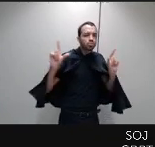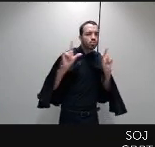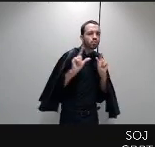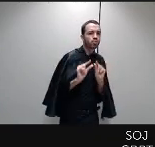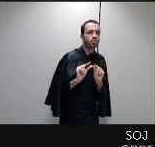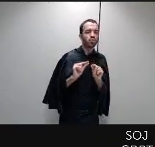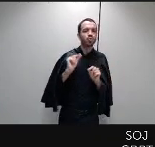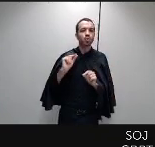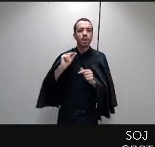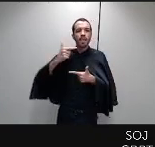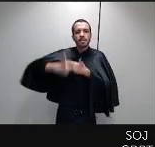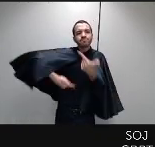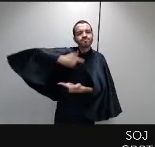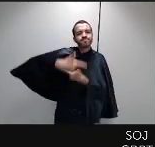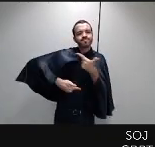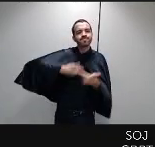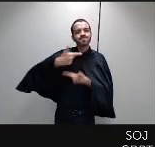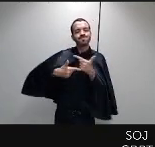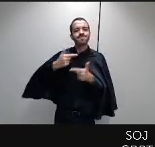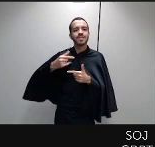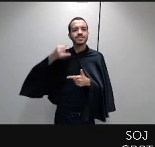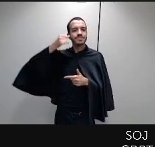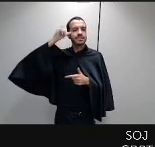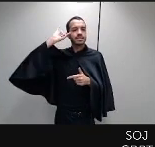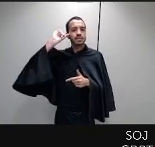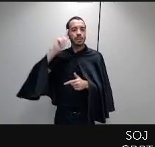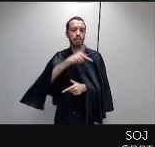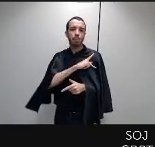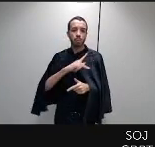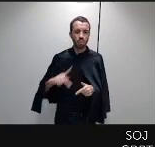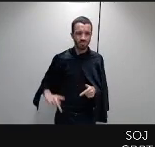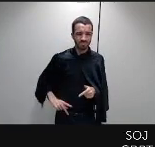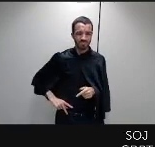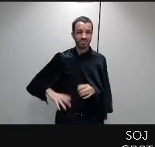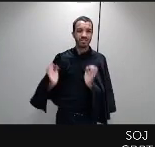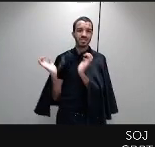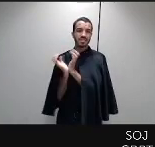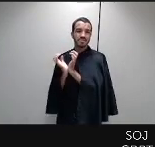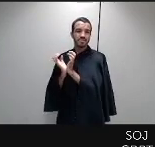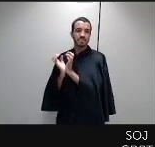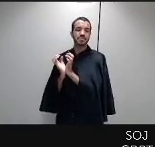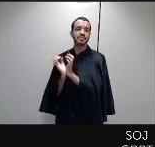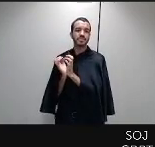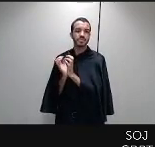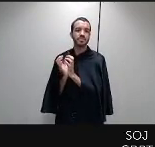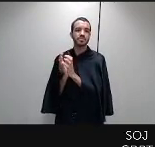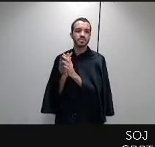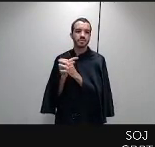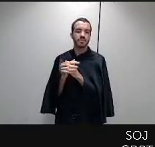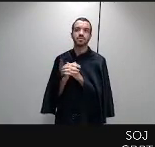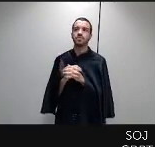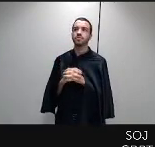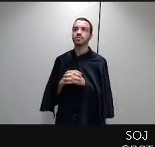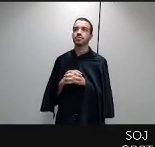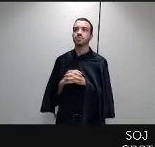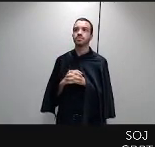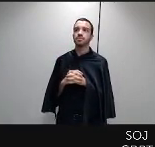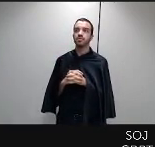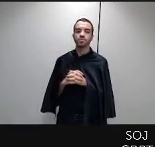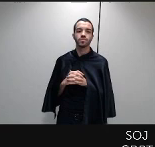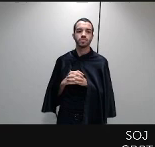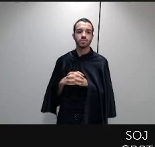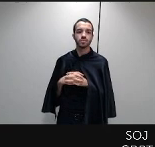fazenda pública no âmbito do processo falimentar o visitante a possibilidade de um ente público exercerá o